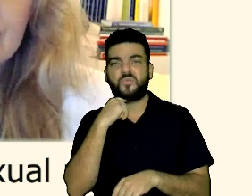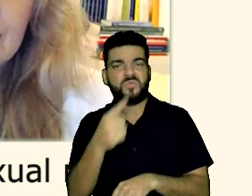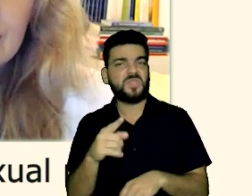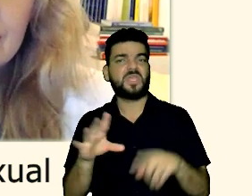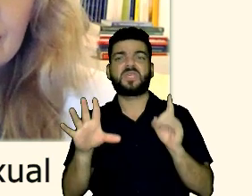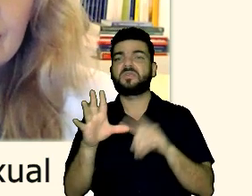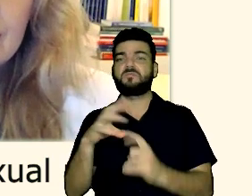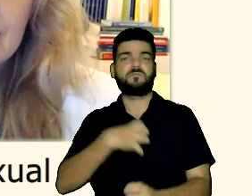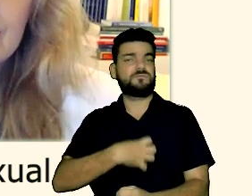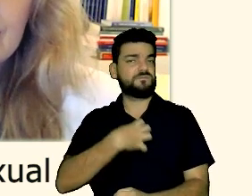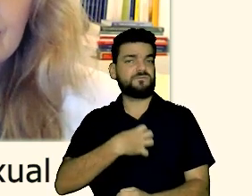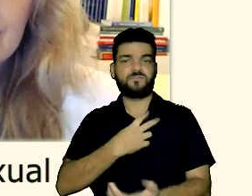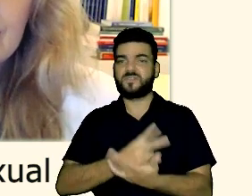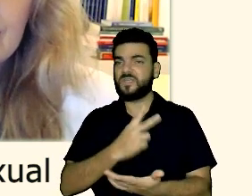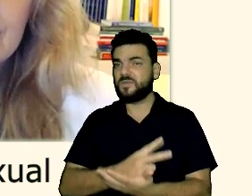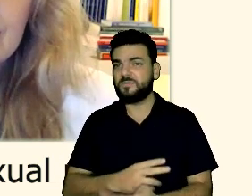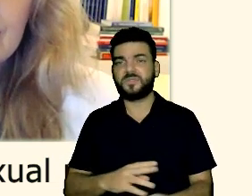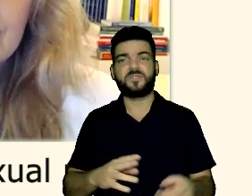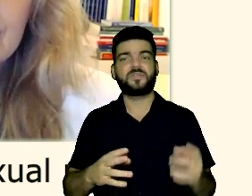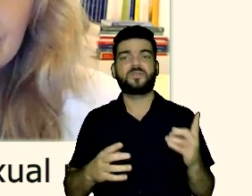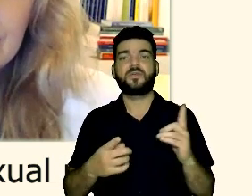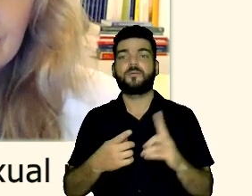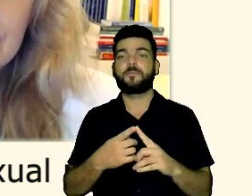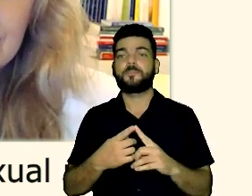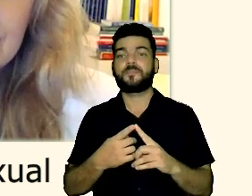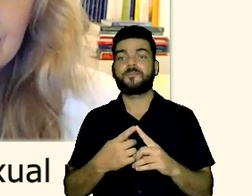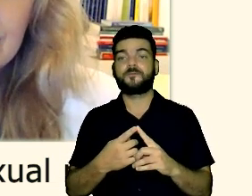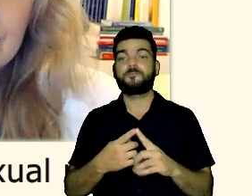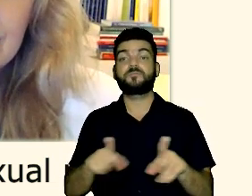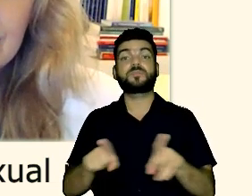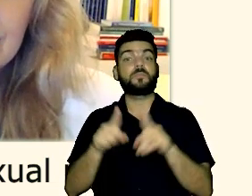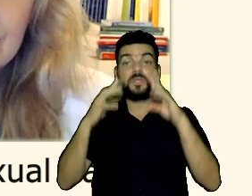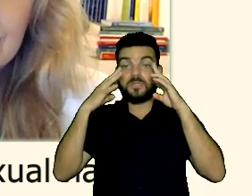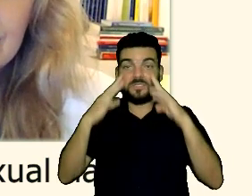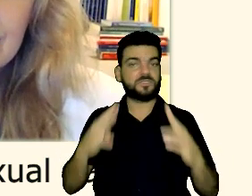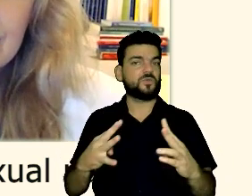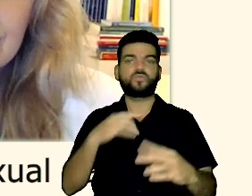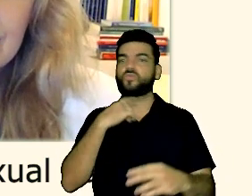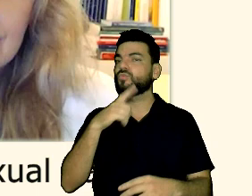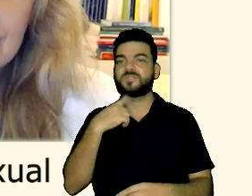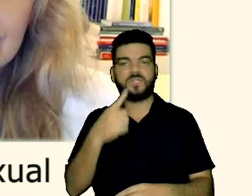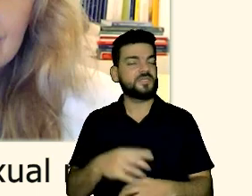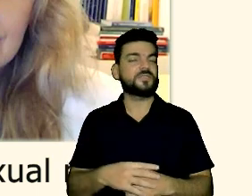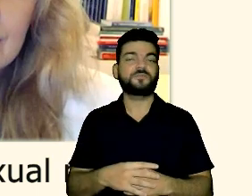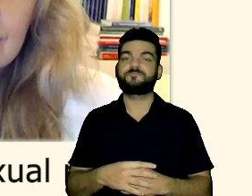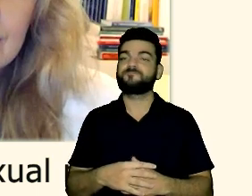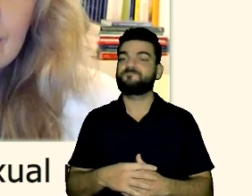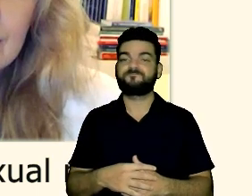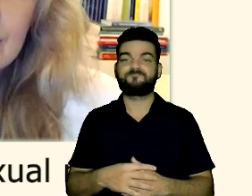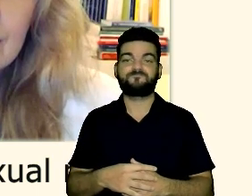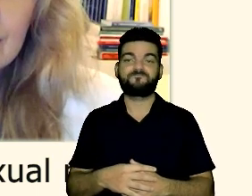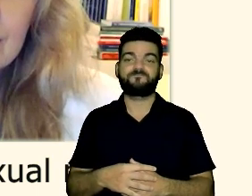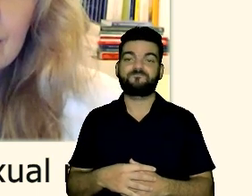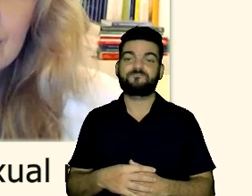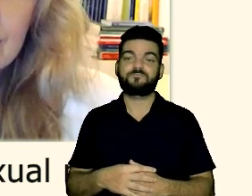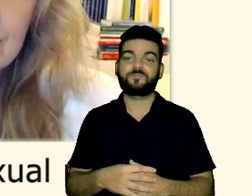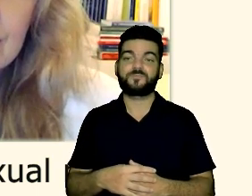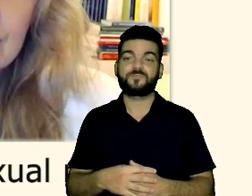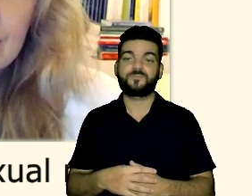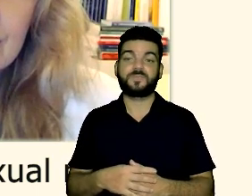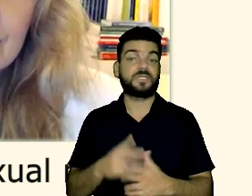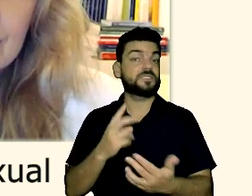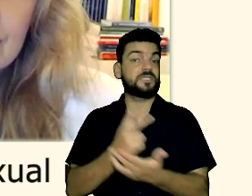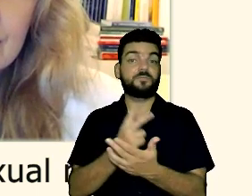sono, distúrbio alimentar, agressividade, dificuldade de concentração e atenção